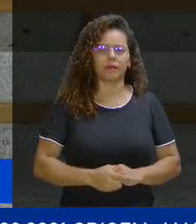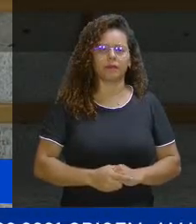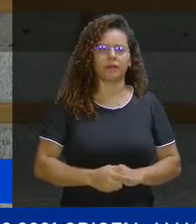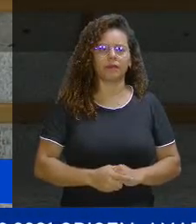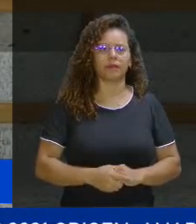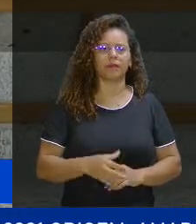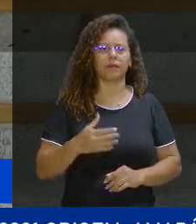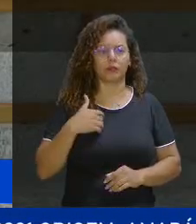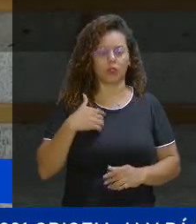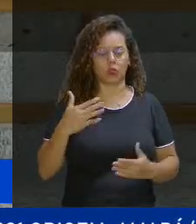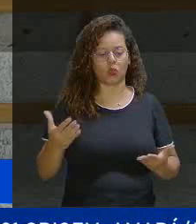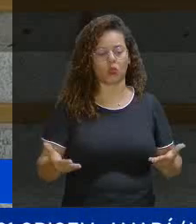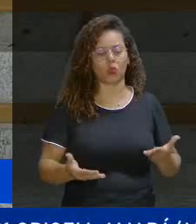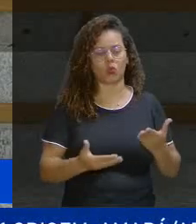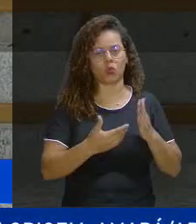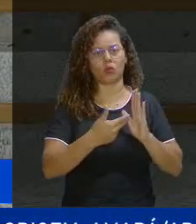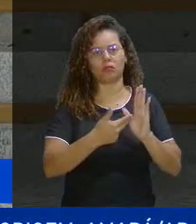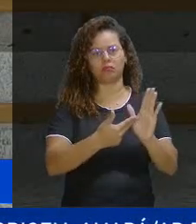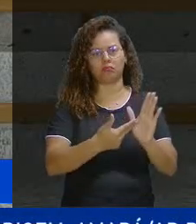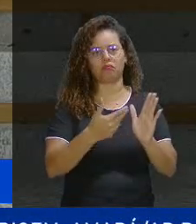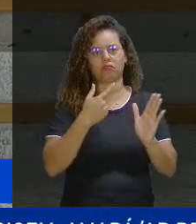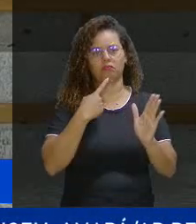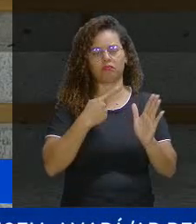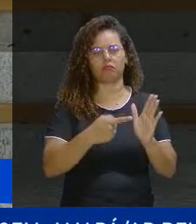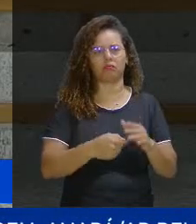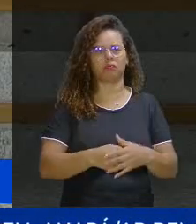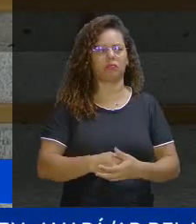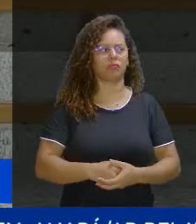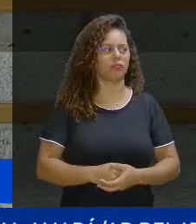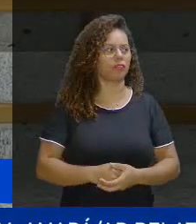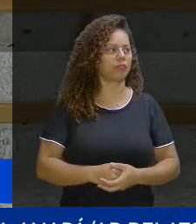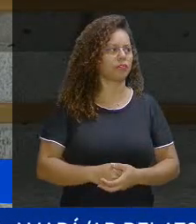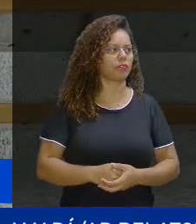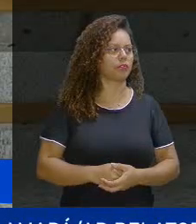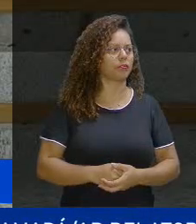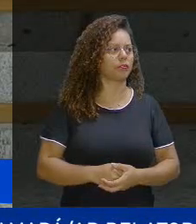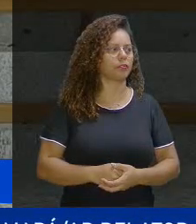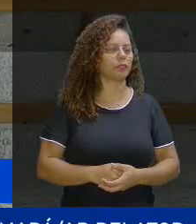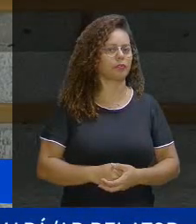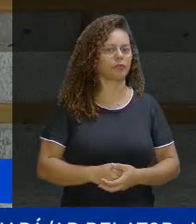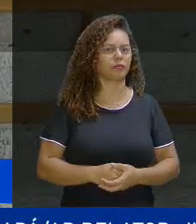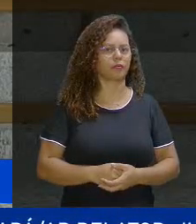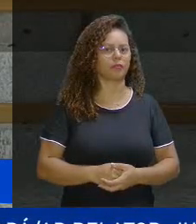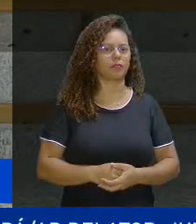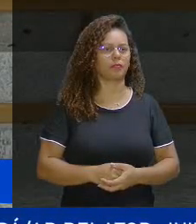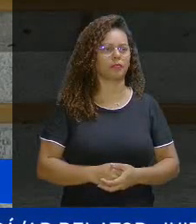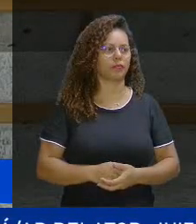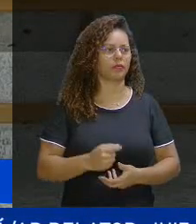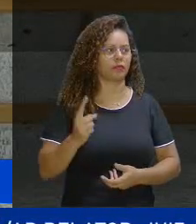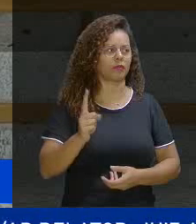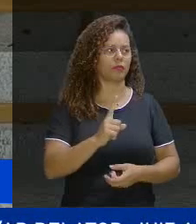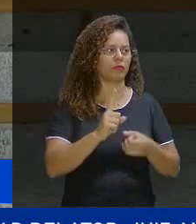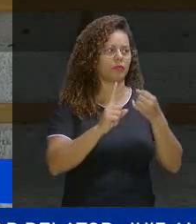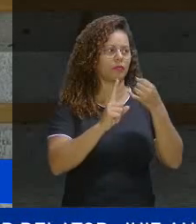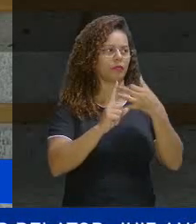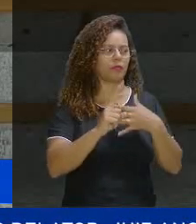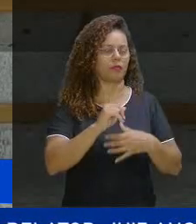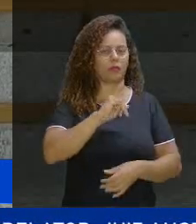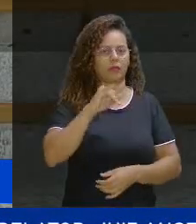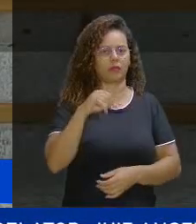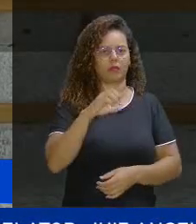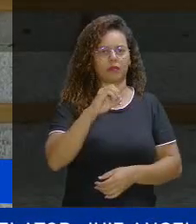os termos do parecer. Pedido de sustentação oral do Dr. João